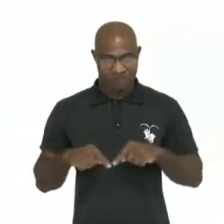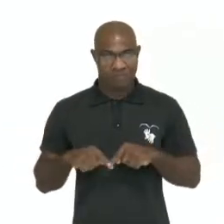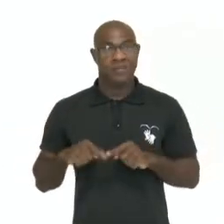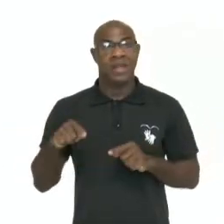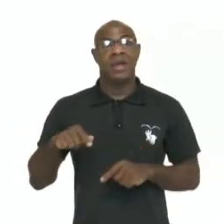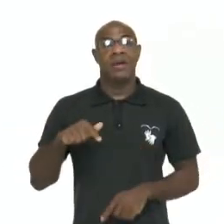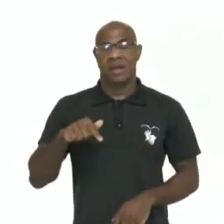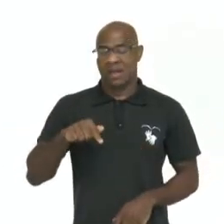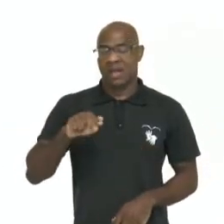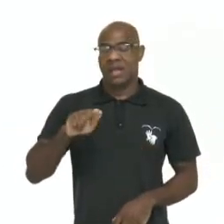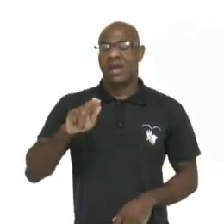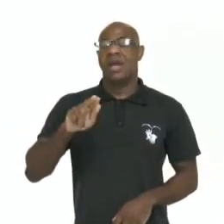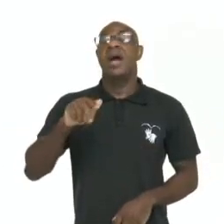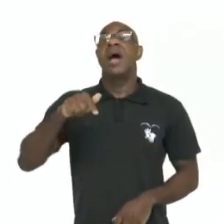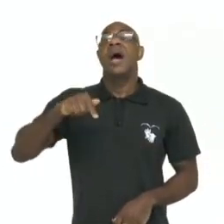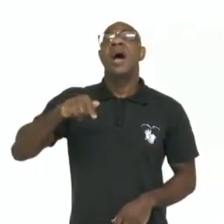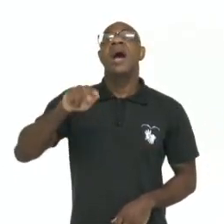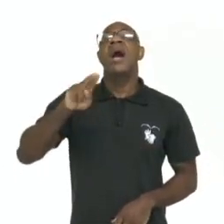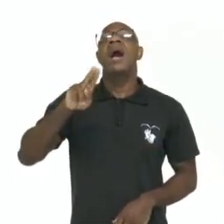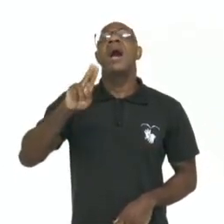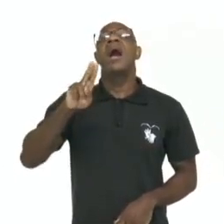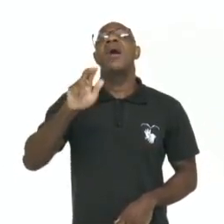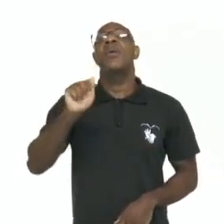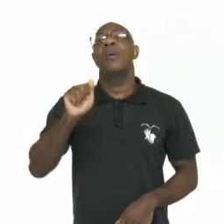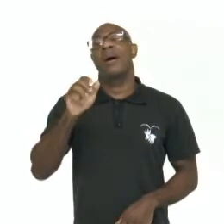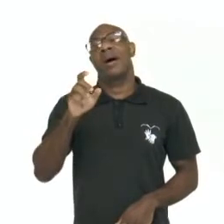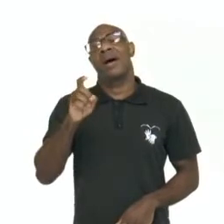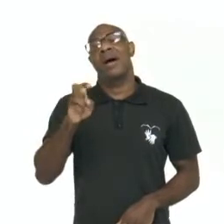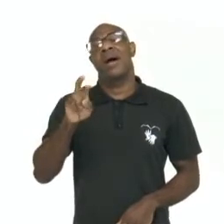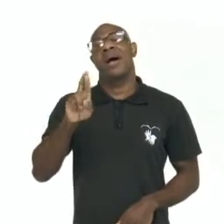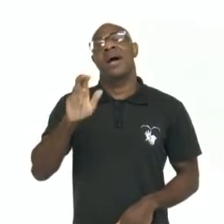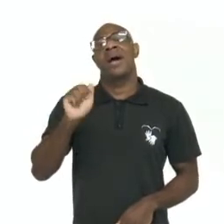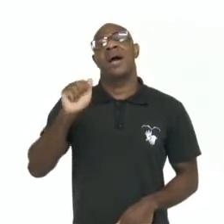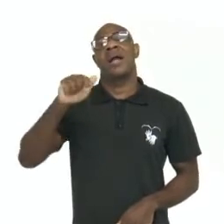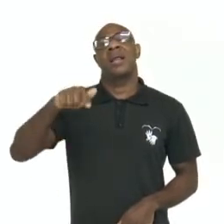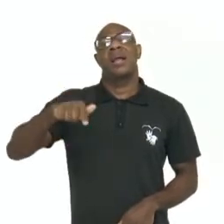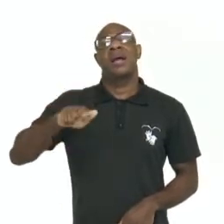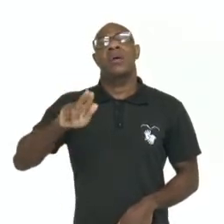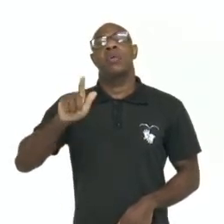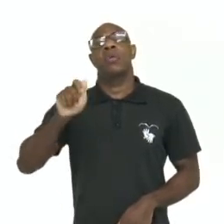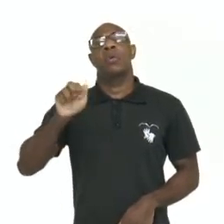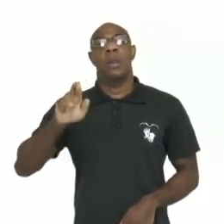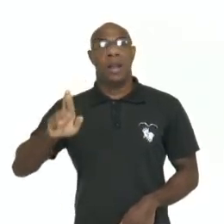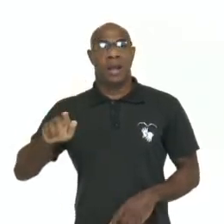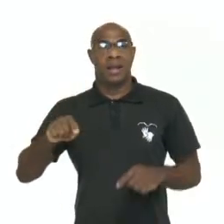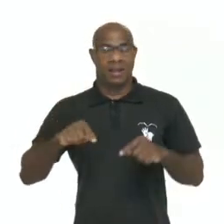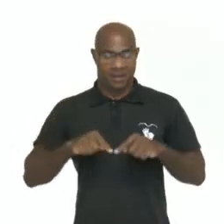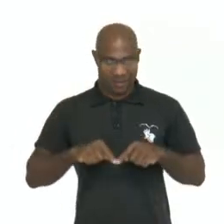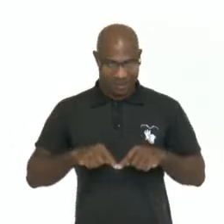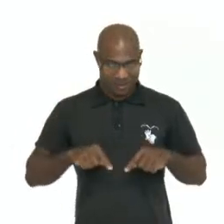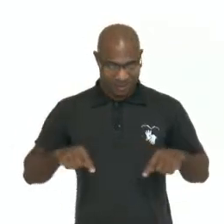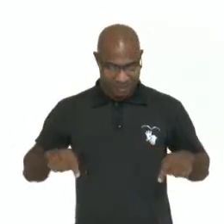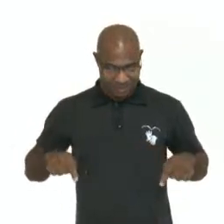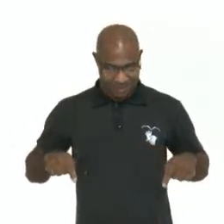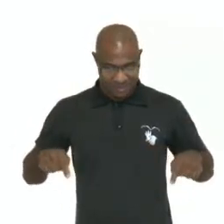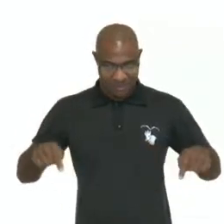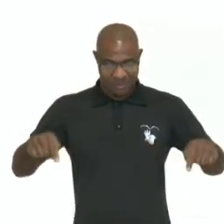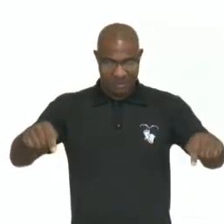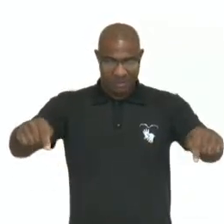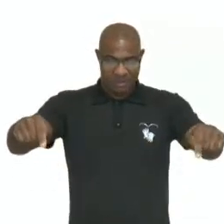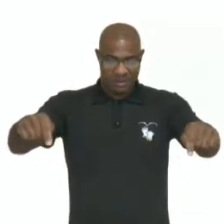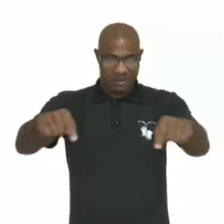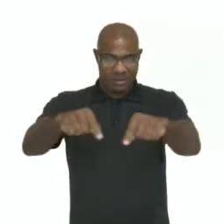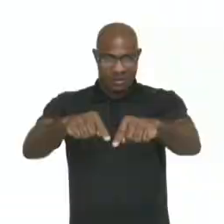4 lados, né? Então a imagem está retratando, né? Então essa é a forma do